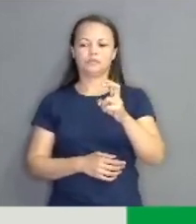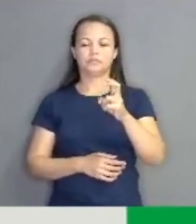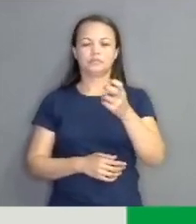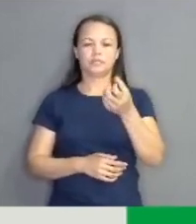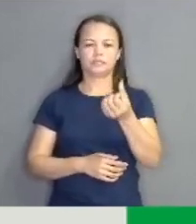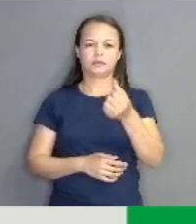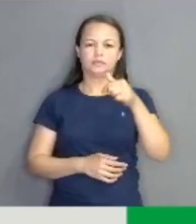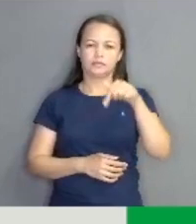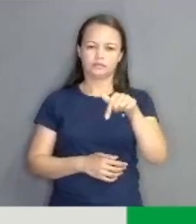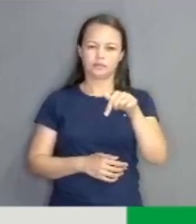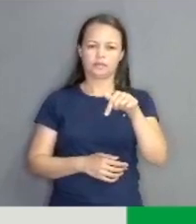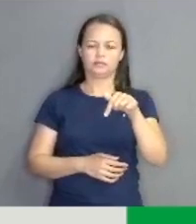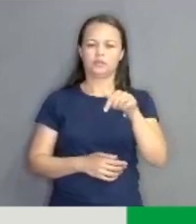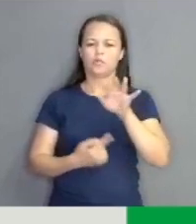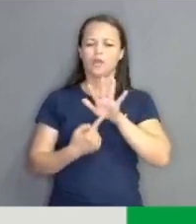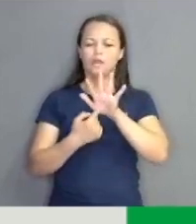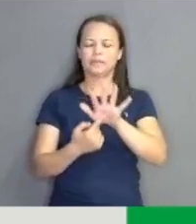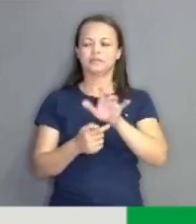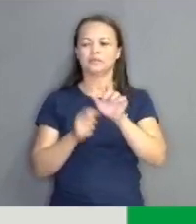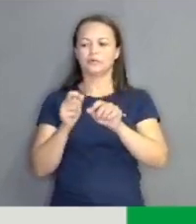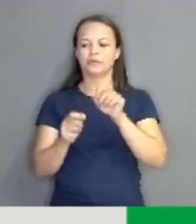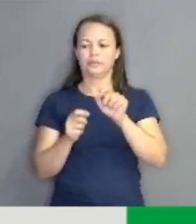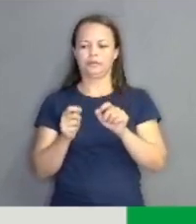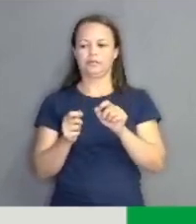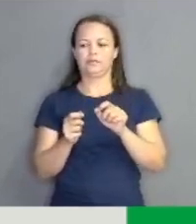61,567. Qual é a representação dele aí?